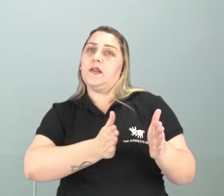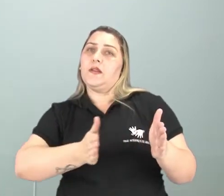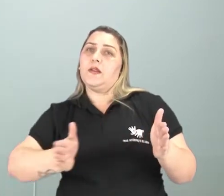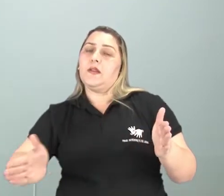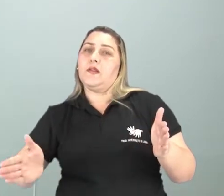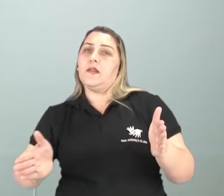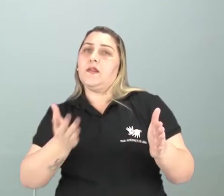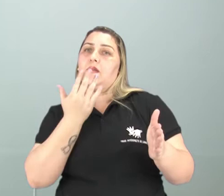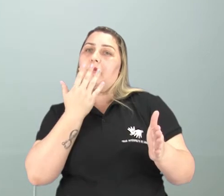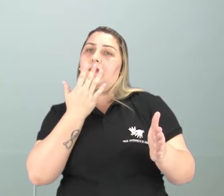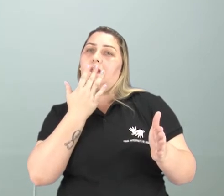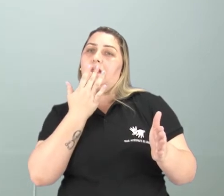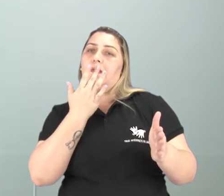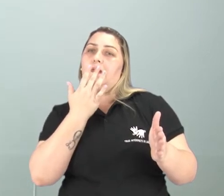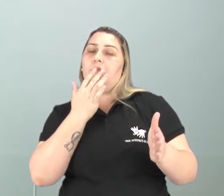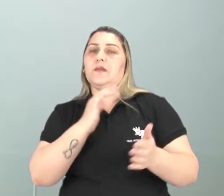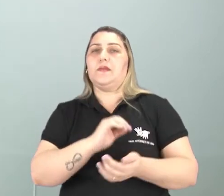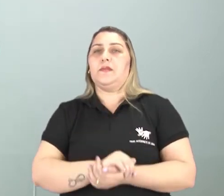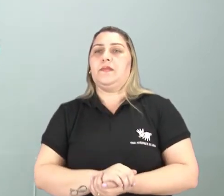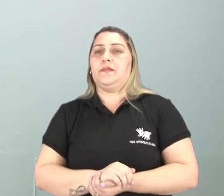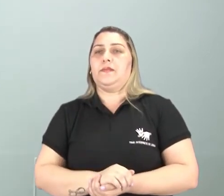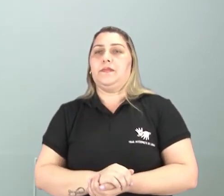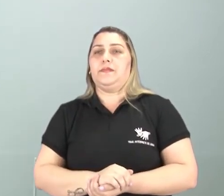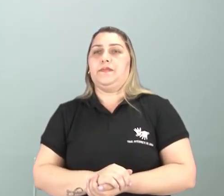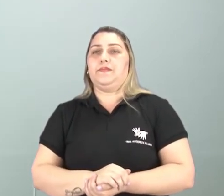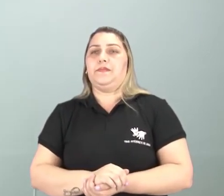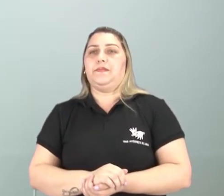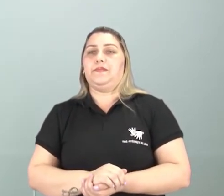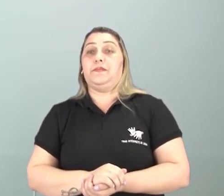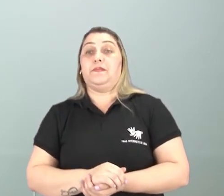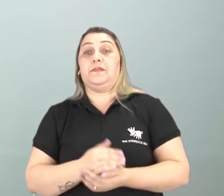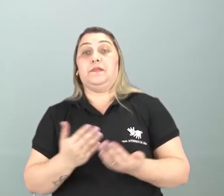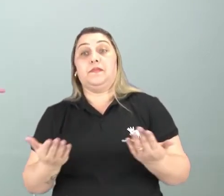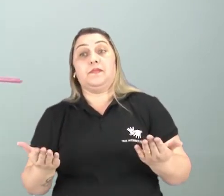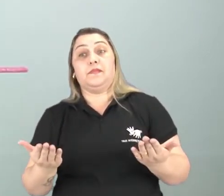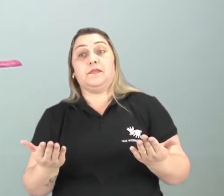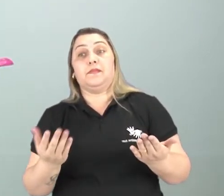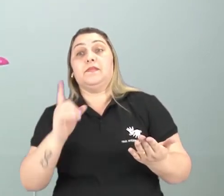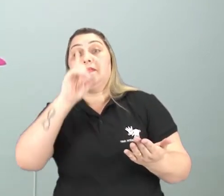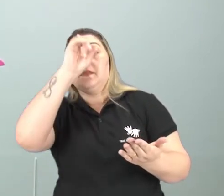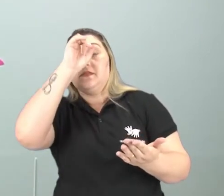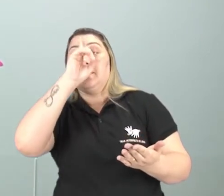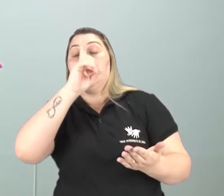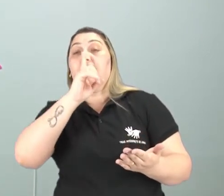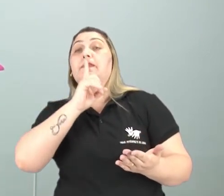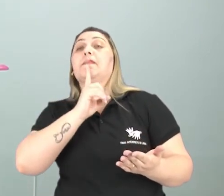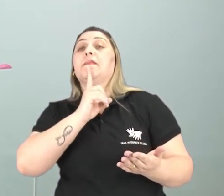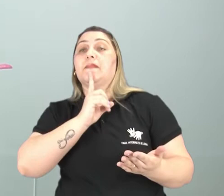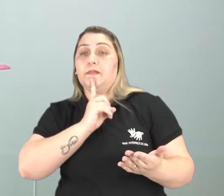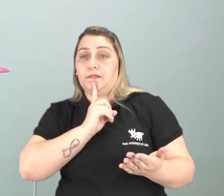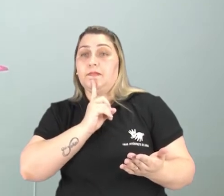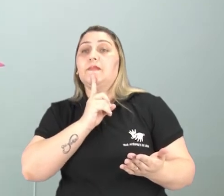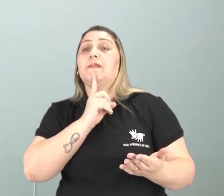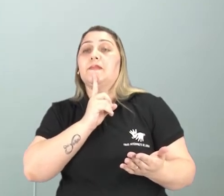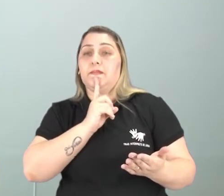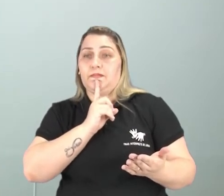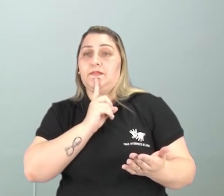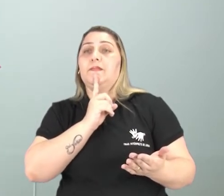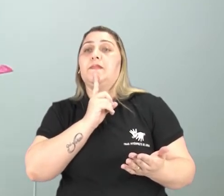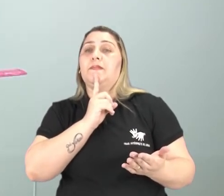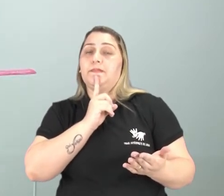dessa sequência de cores amarelo rosa vermelho e azul é o